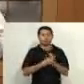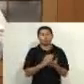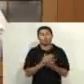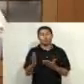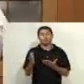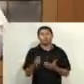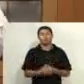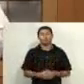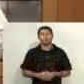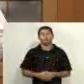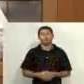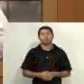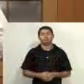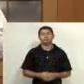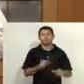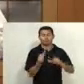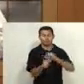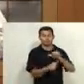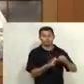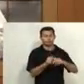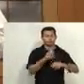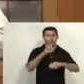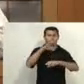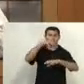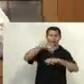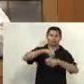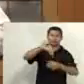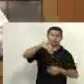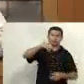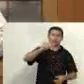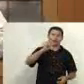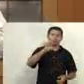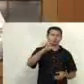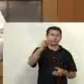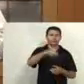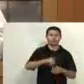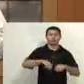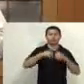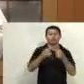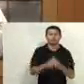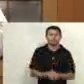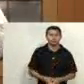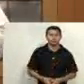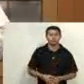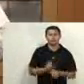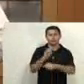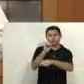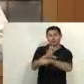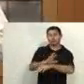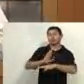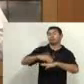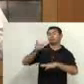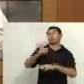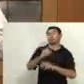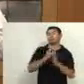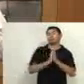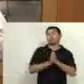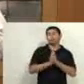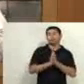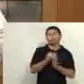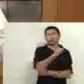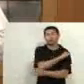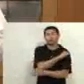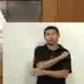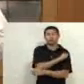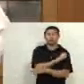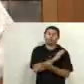da alteração de matriz, né, ele deixou de ser dado, esse slide, por gentileza, eu peço para o aluno,